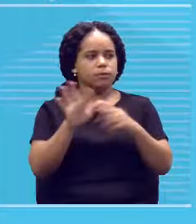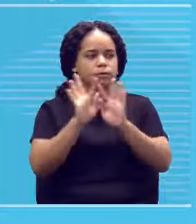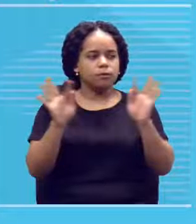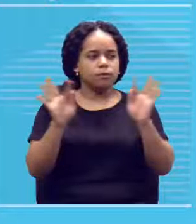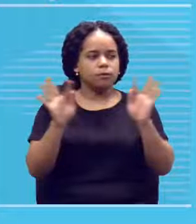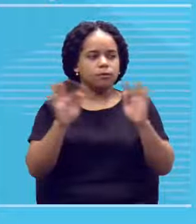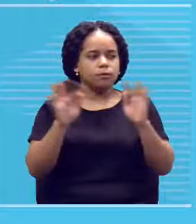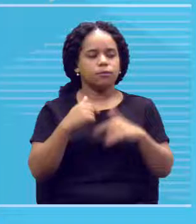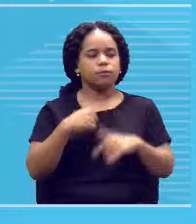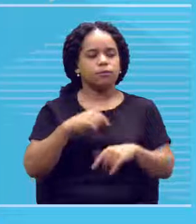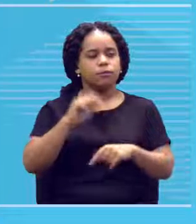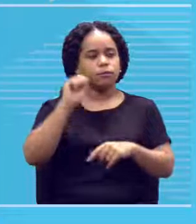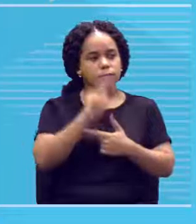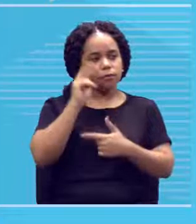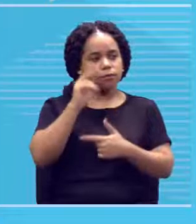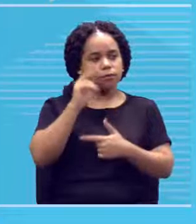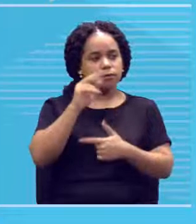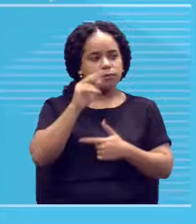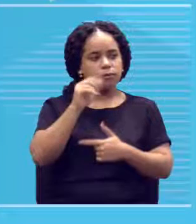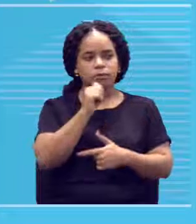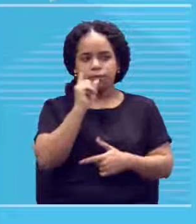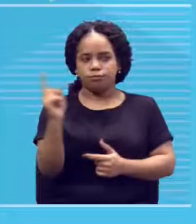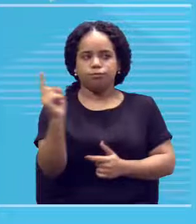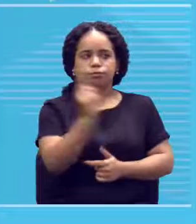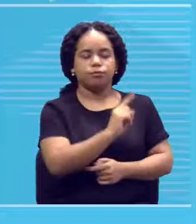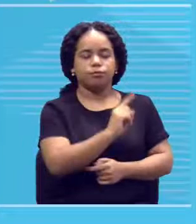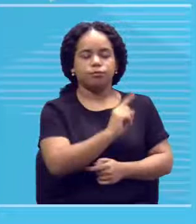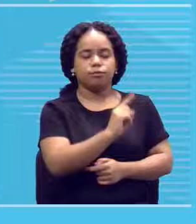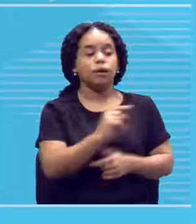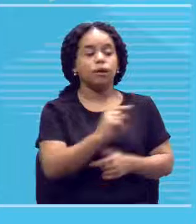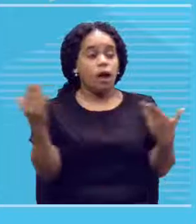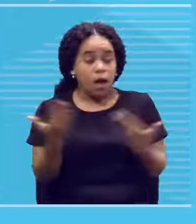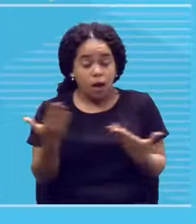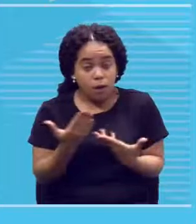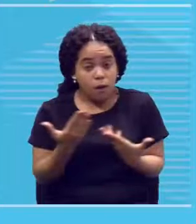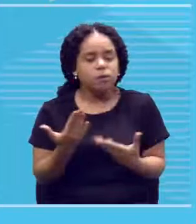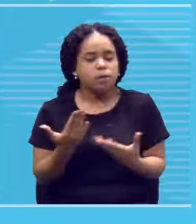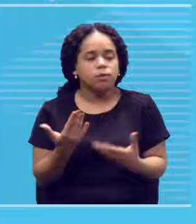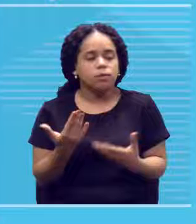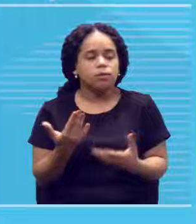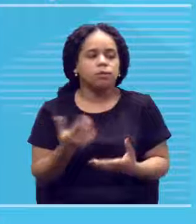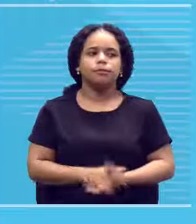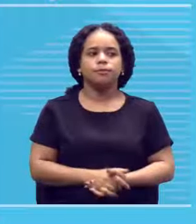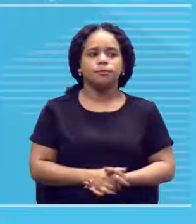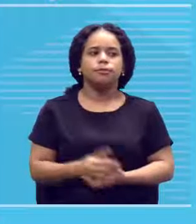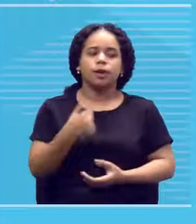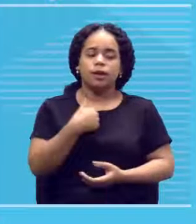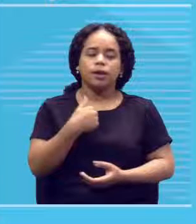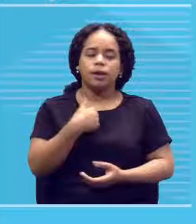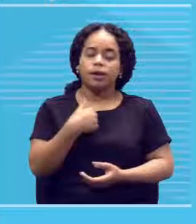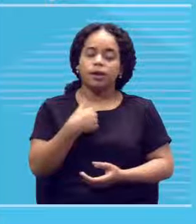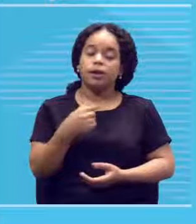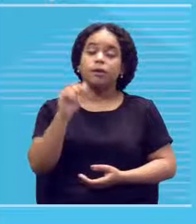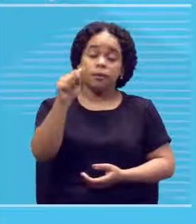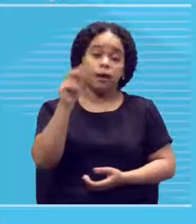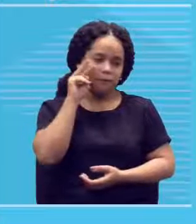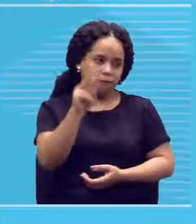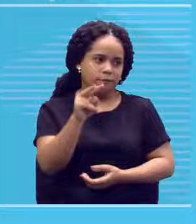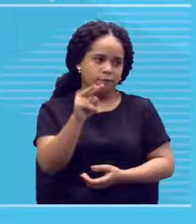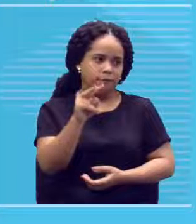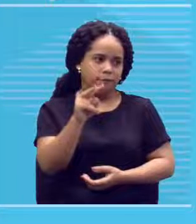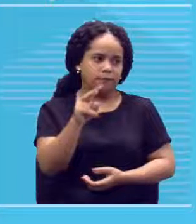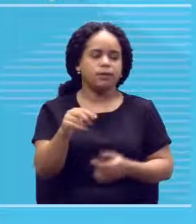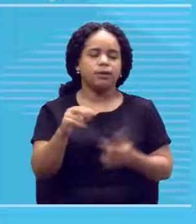passar por aqui agorinha mesmo eu a vi passar por aqui agorinha mesmo esse a corresponde a que